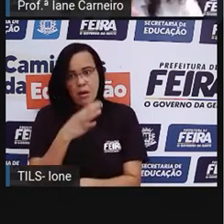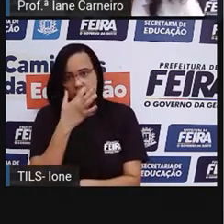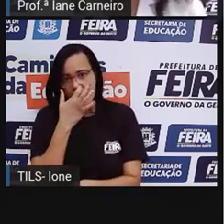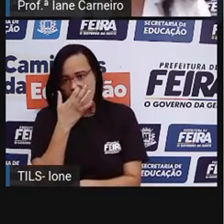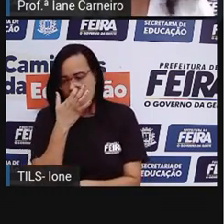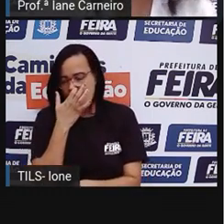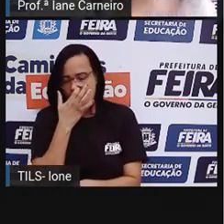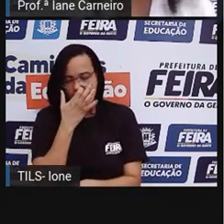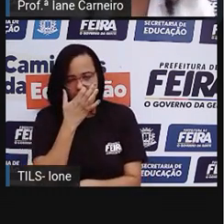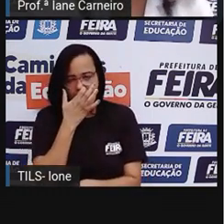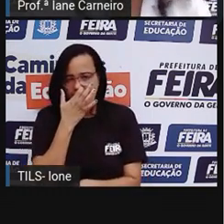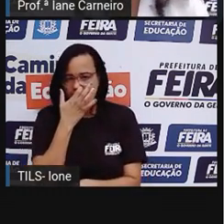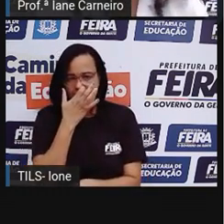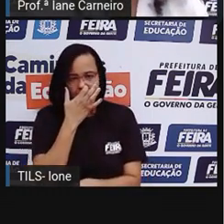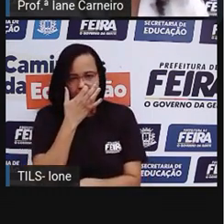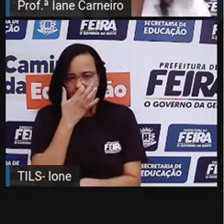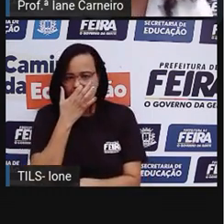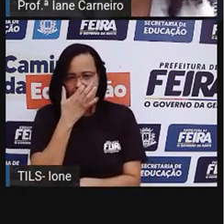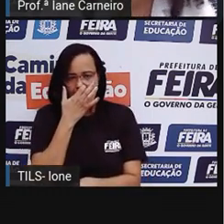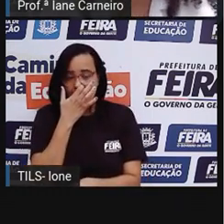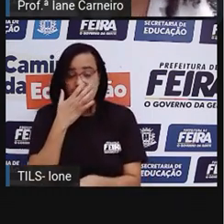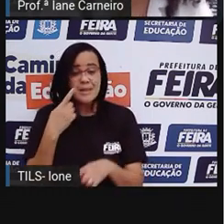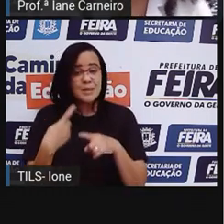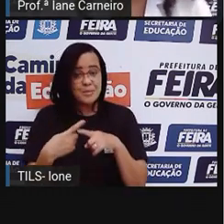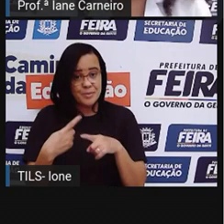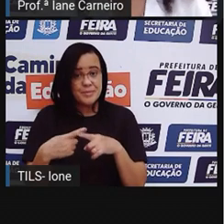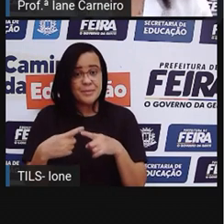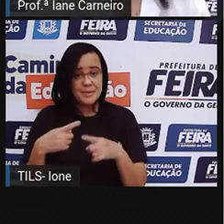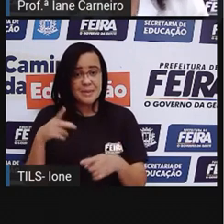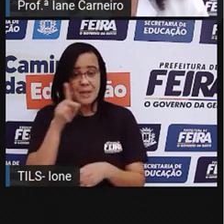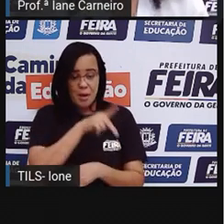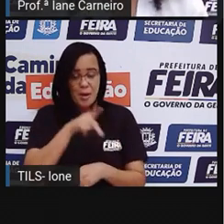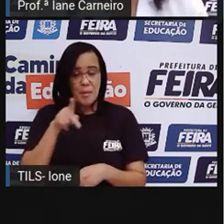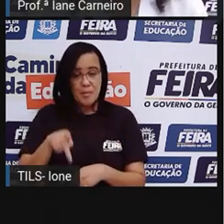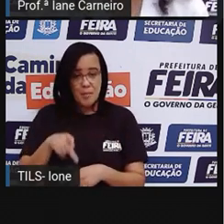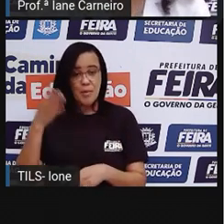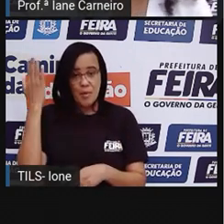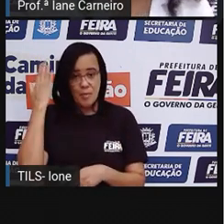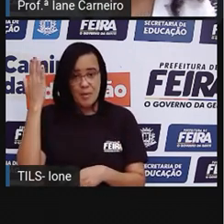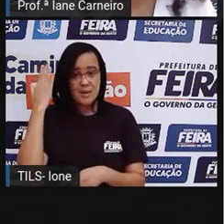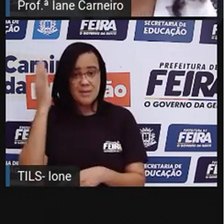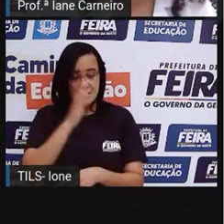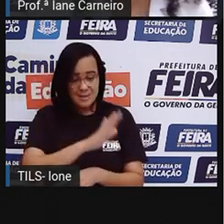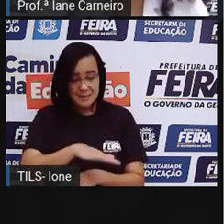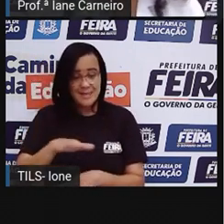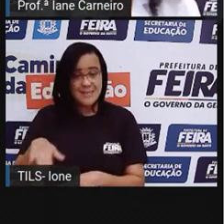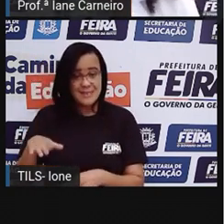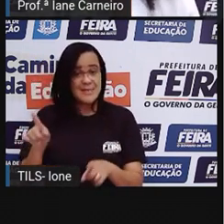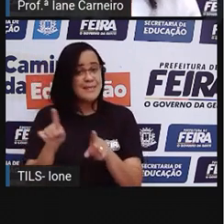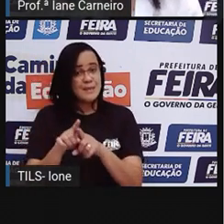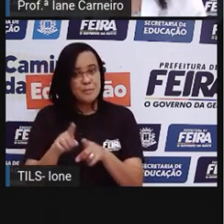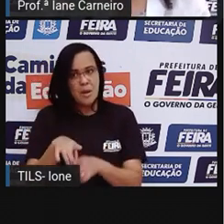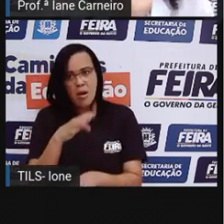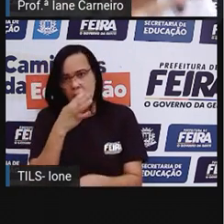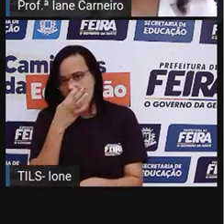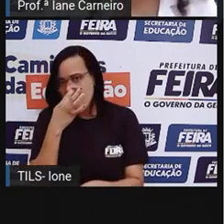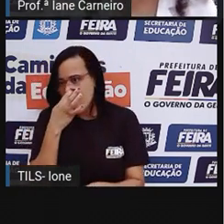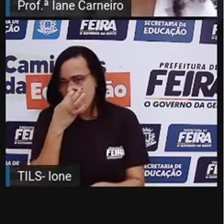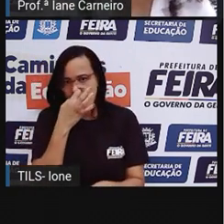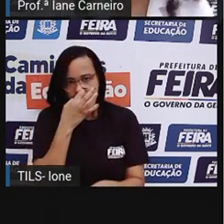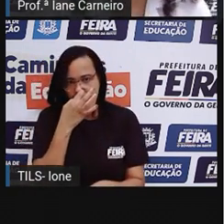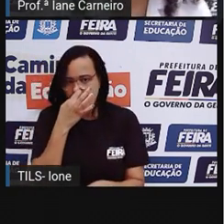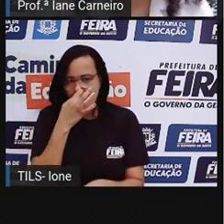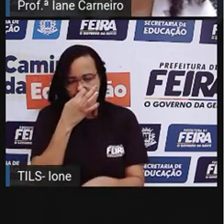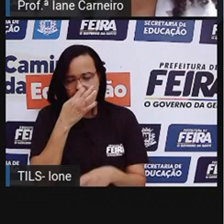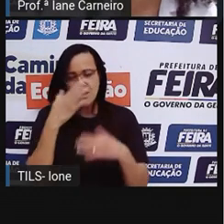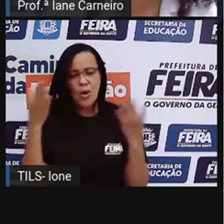eu era criança, eu admirava muito minhas prós. Tanto é que hoje sou uma Pró. Então, você pode admirar suas prós, né? Admirar